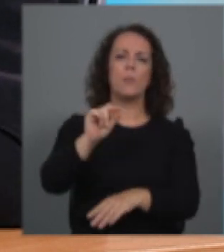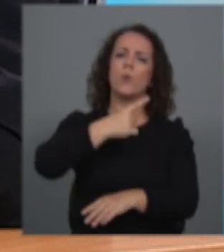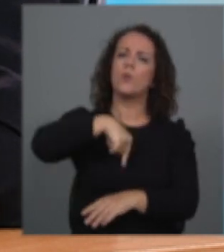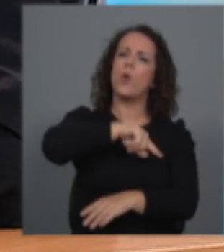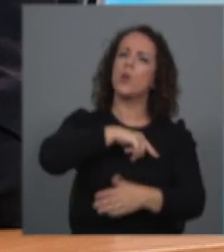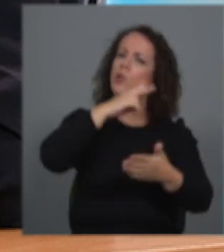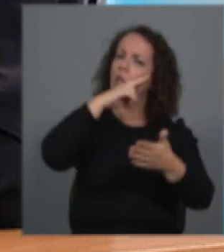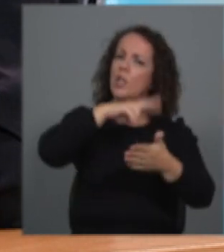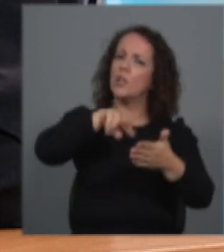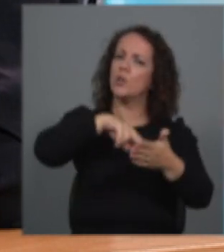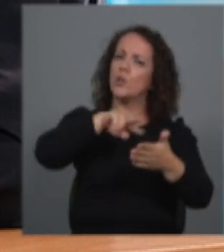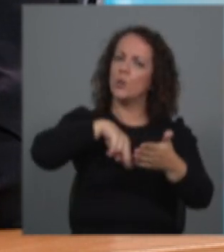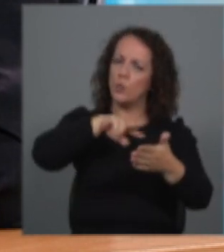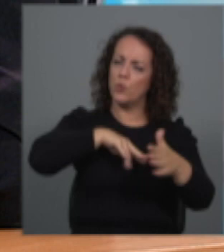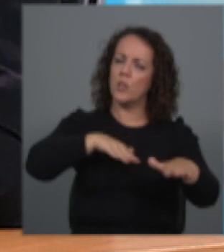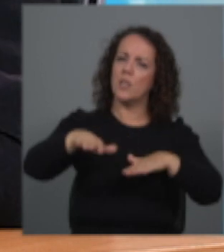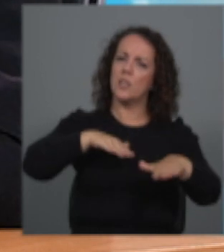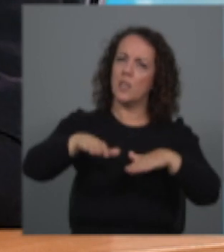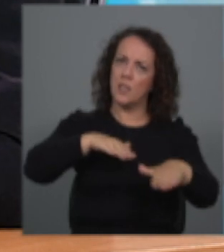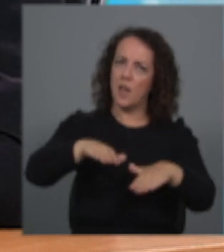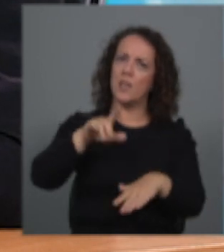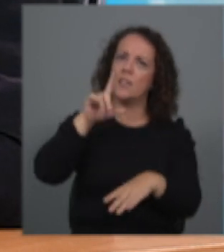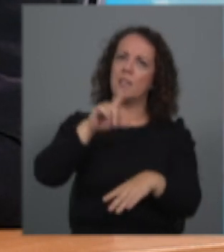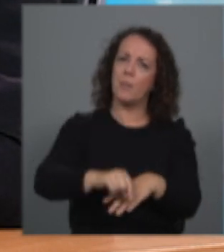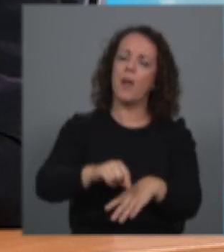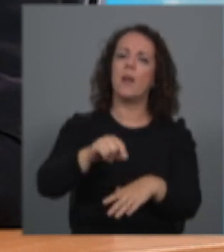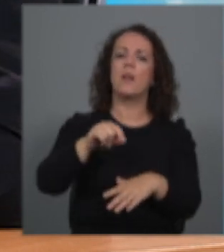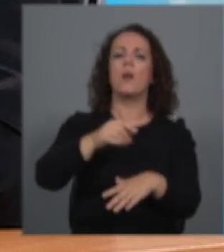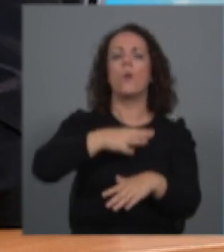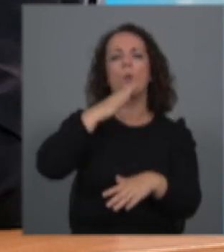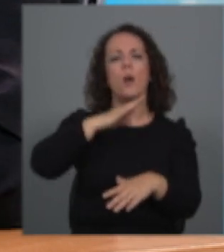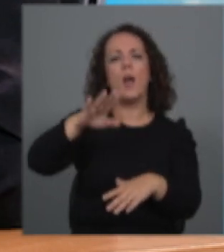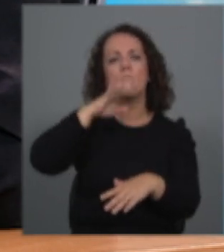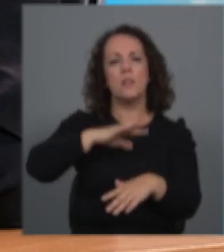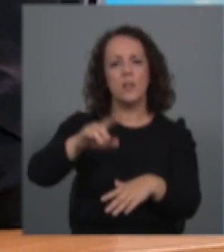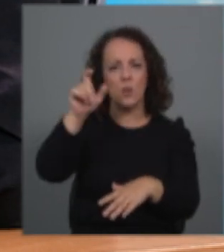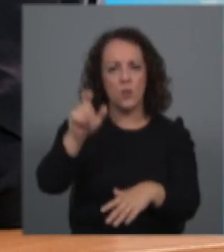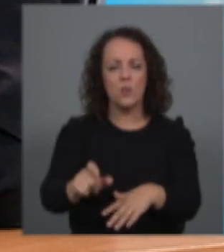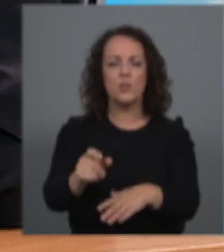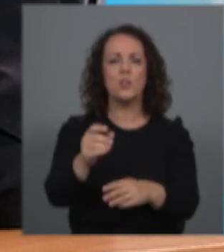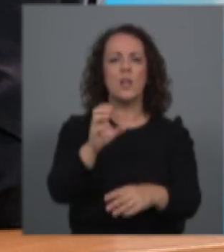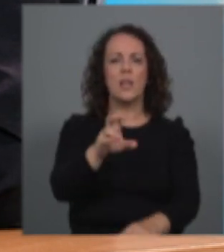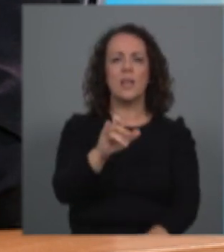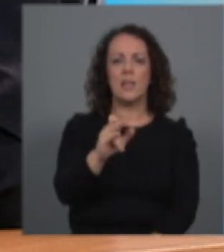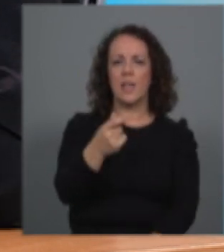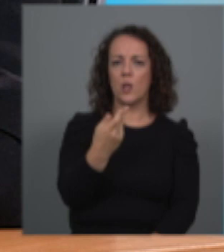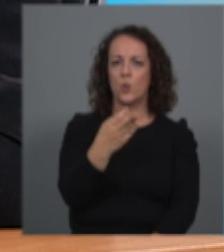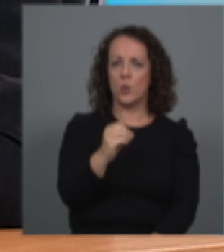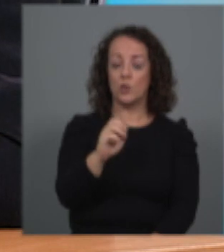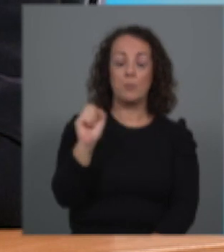italiana a partir do Cântico das Criaturas, Laudato Si, porque é a primeira expressão de língua